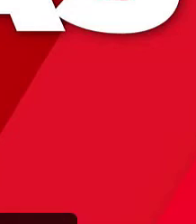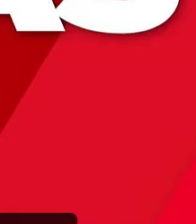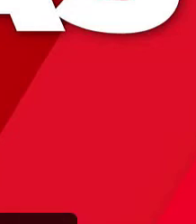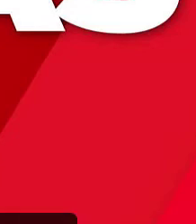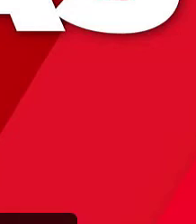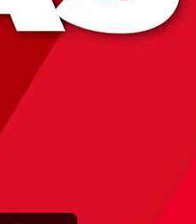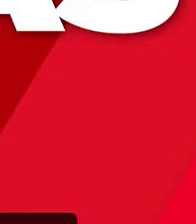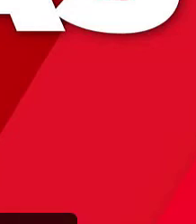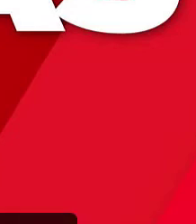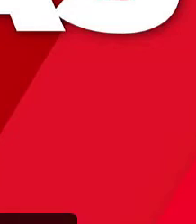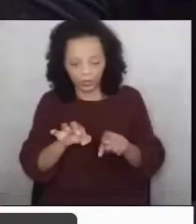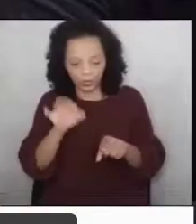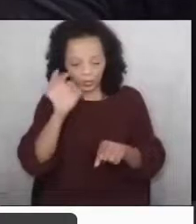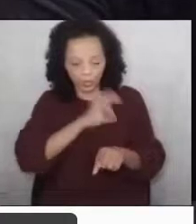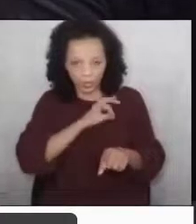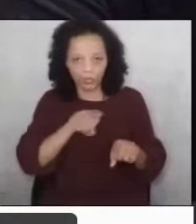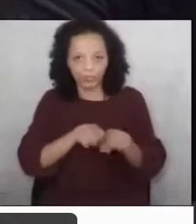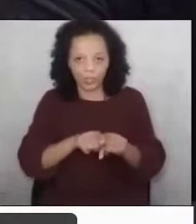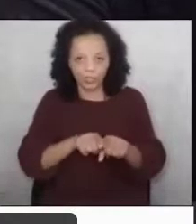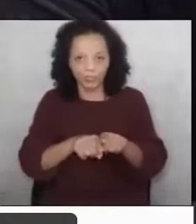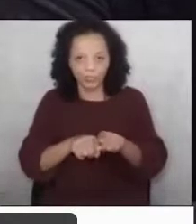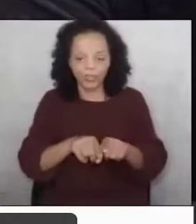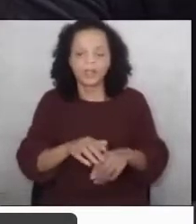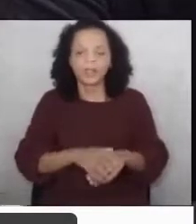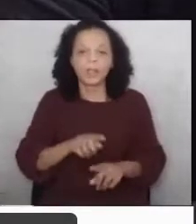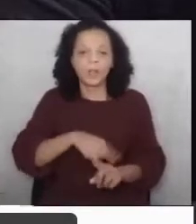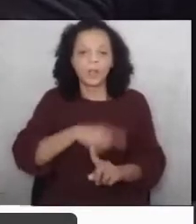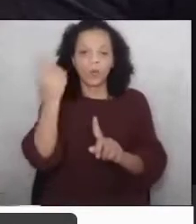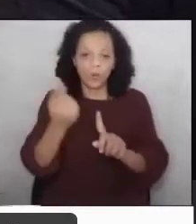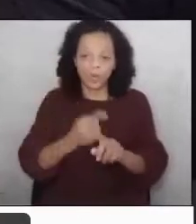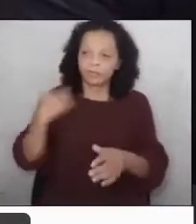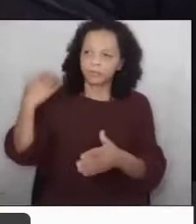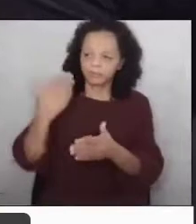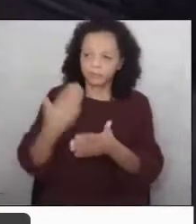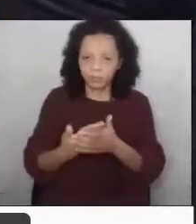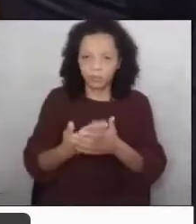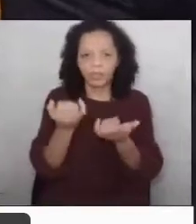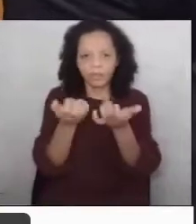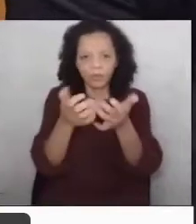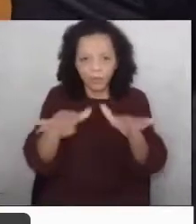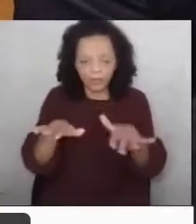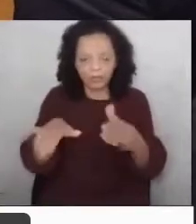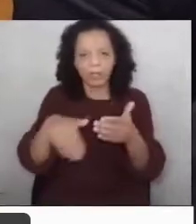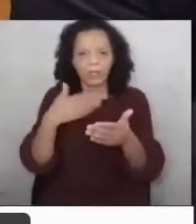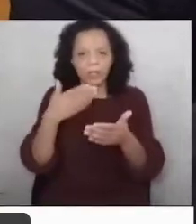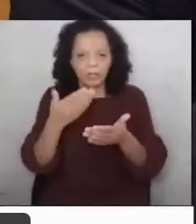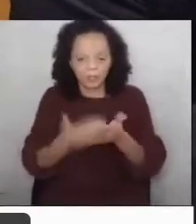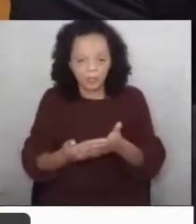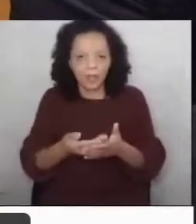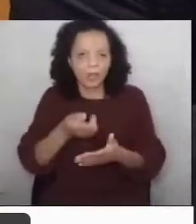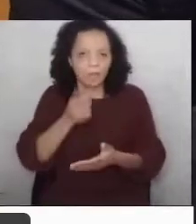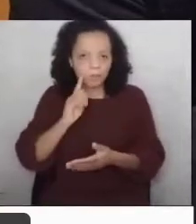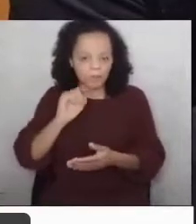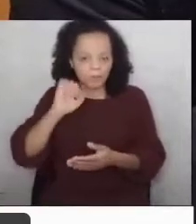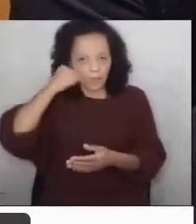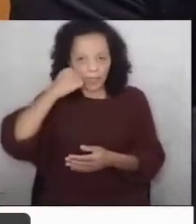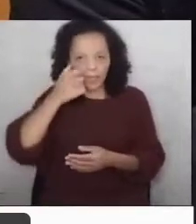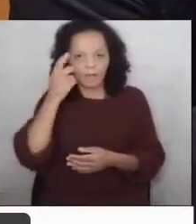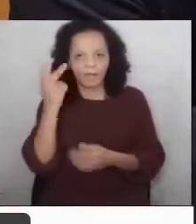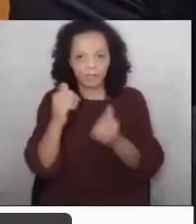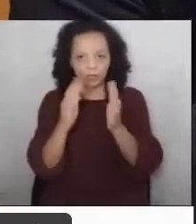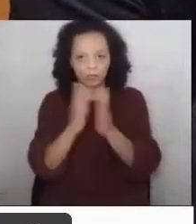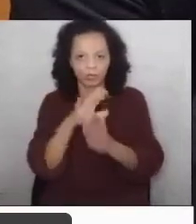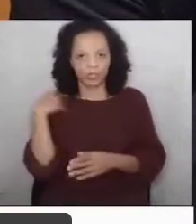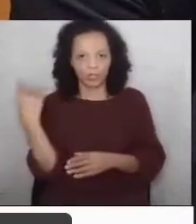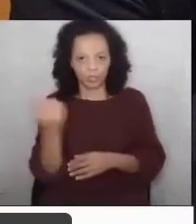E desde o início do ano Portugal Tem vindo a assistir a uma onda de ataques informáticos que impactaram na vida de todos nós os ataques